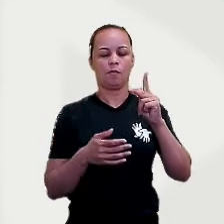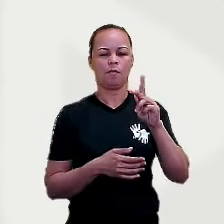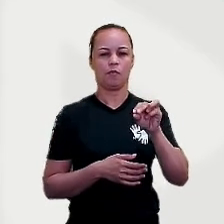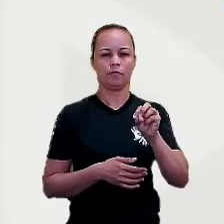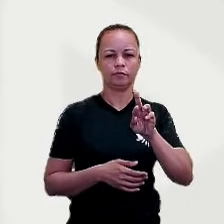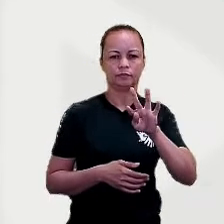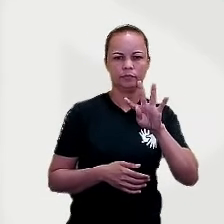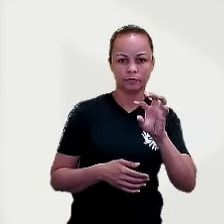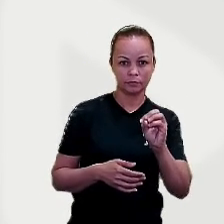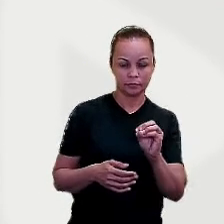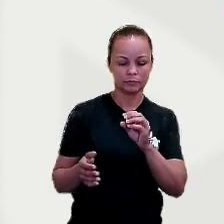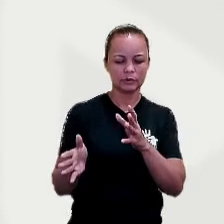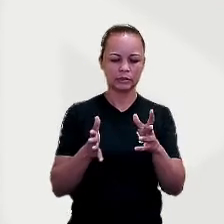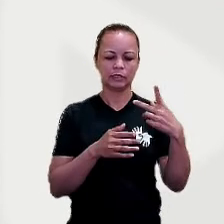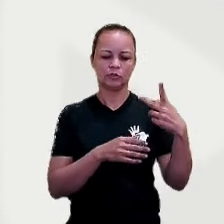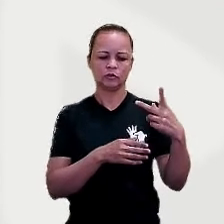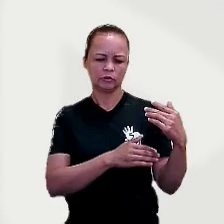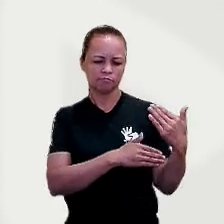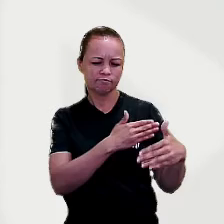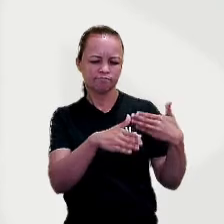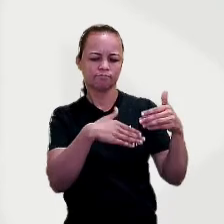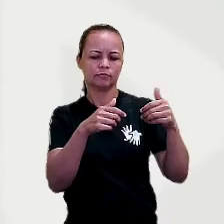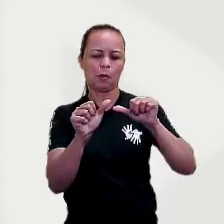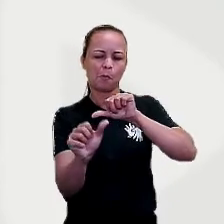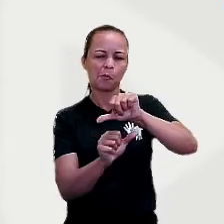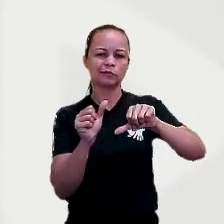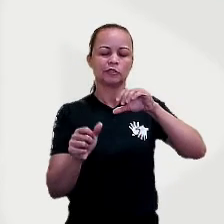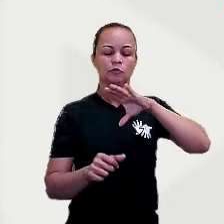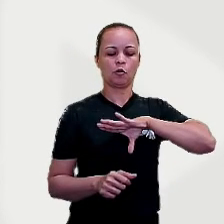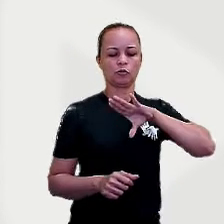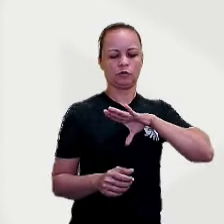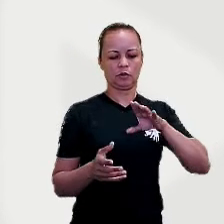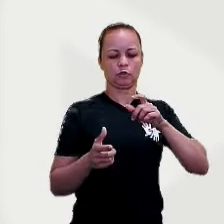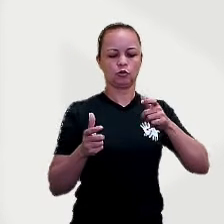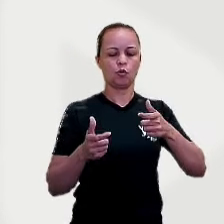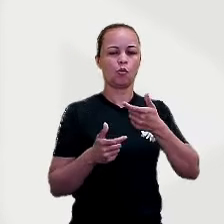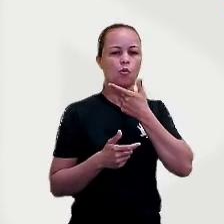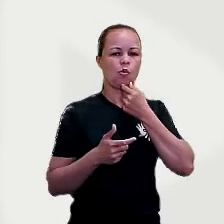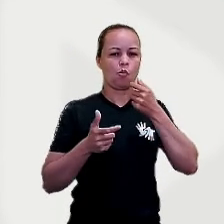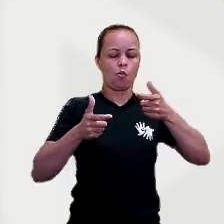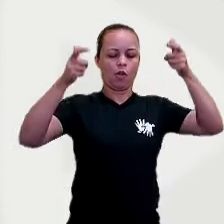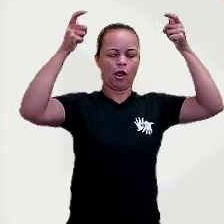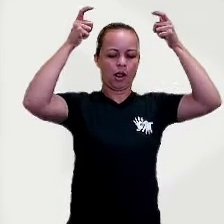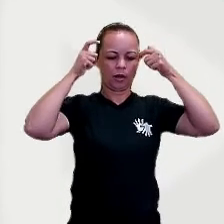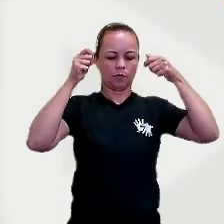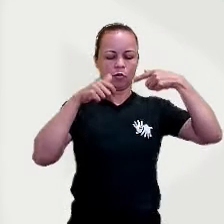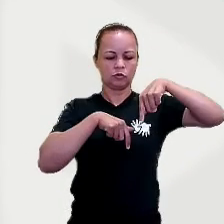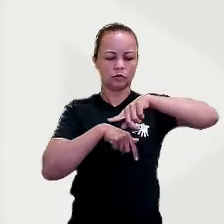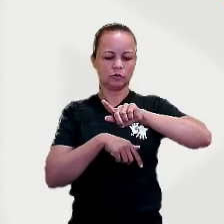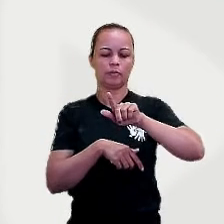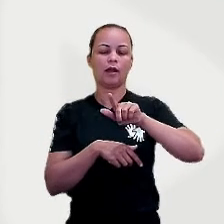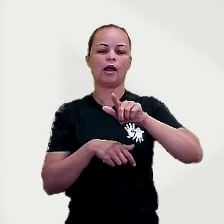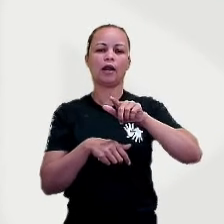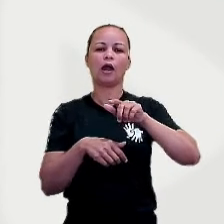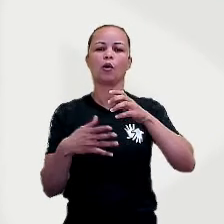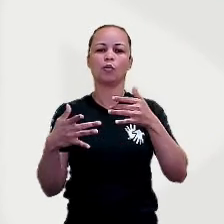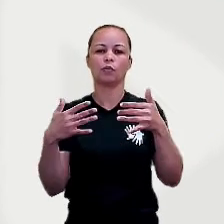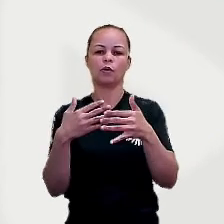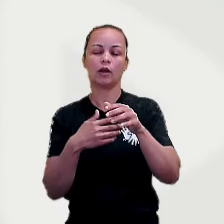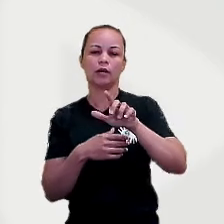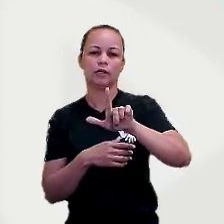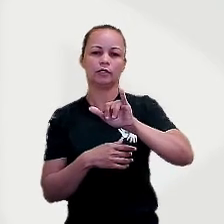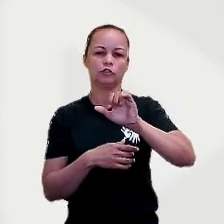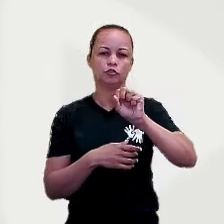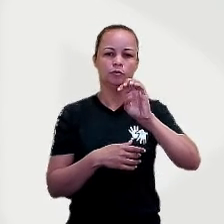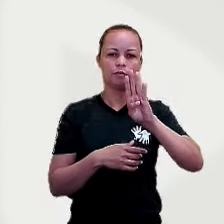Entre elas estava o desejo de retorno do rei português para Lisboa e da revogação das medidas que haviam